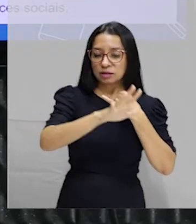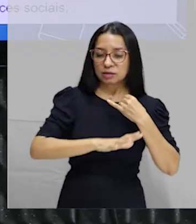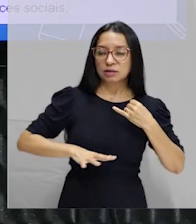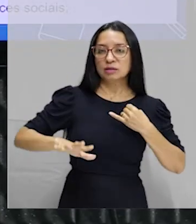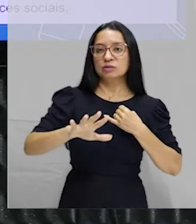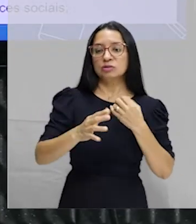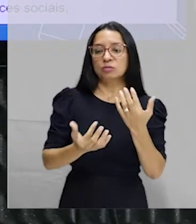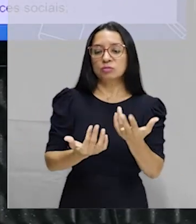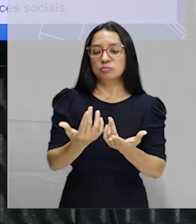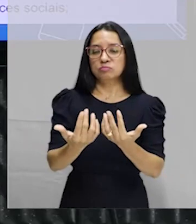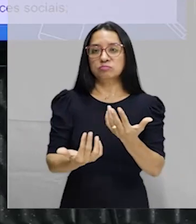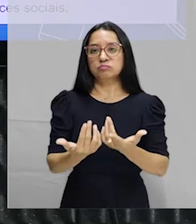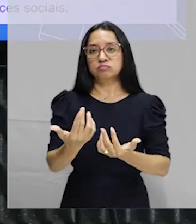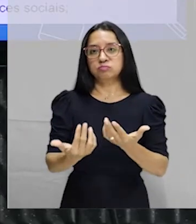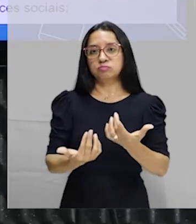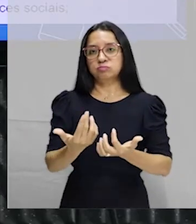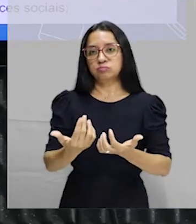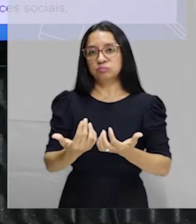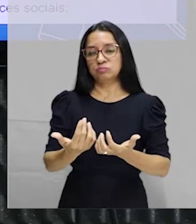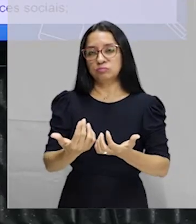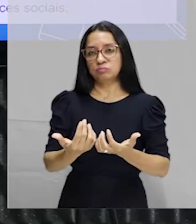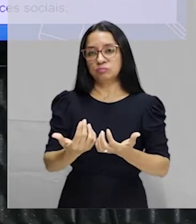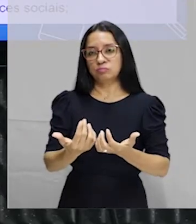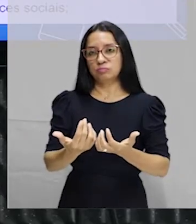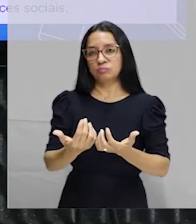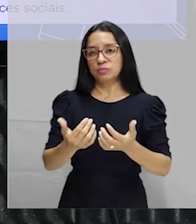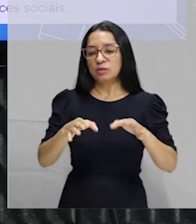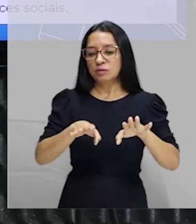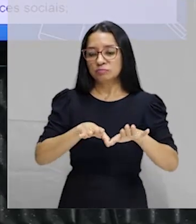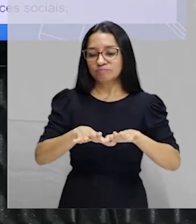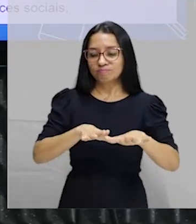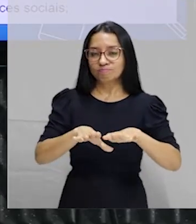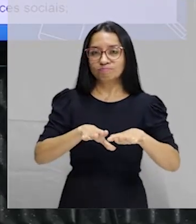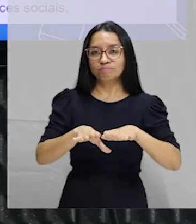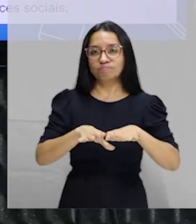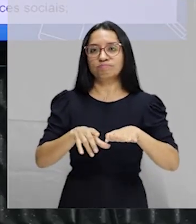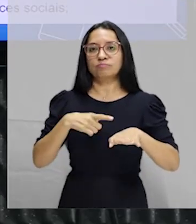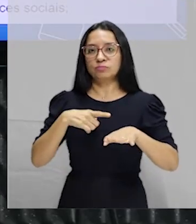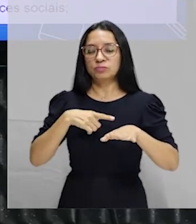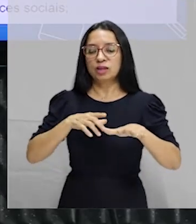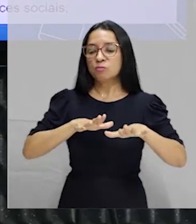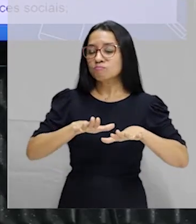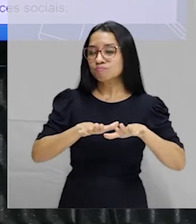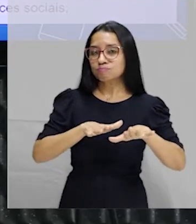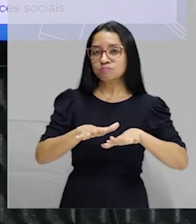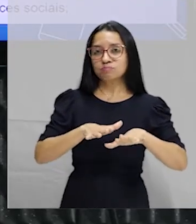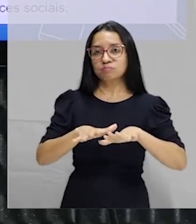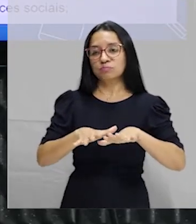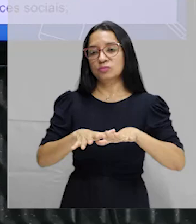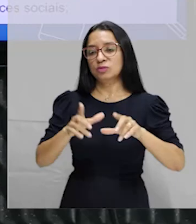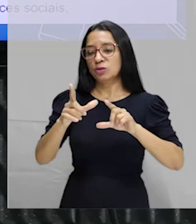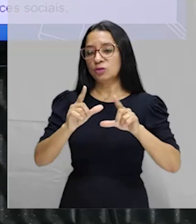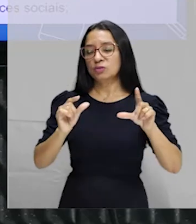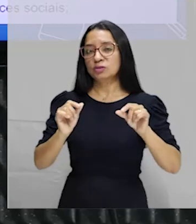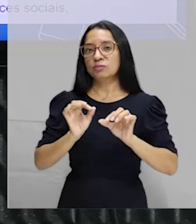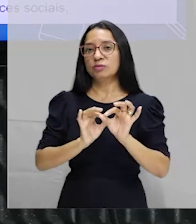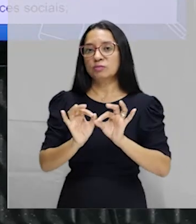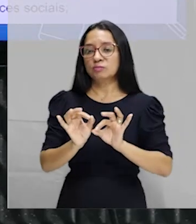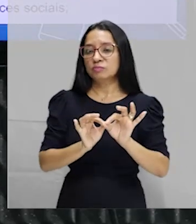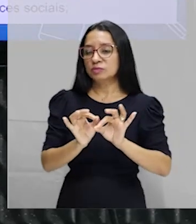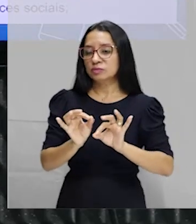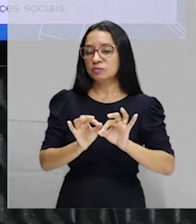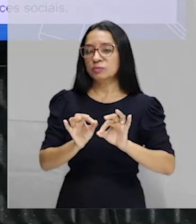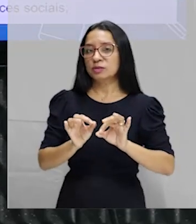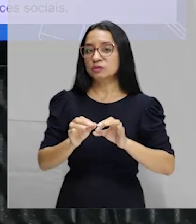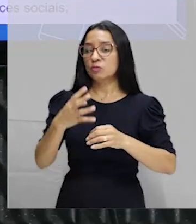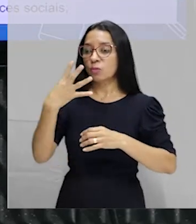grande instabilidade tectônica, não é à toa que essa região sofre muitos terremotos, e por isso o Japão ele vai ser formado por grandes ilhas,